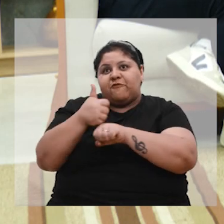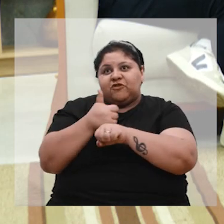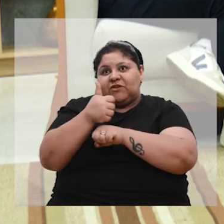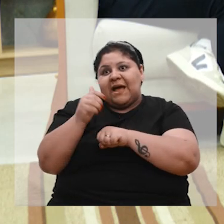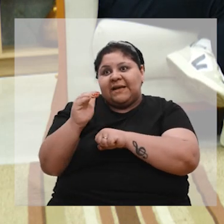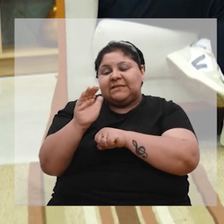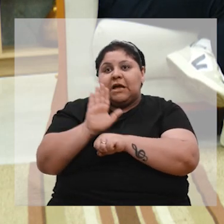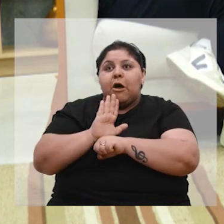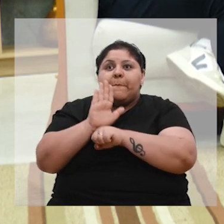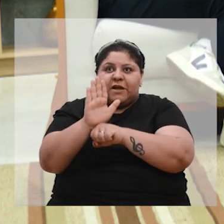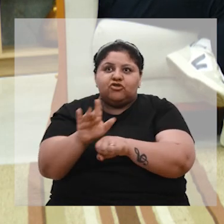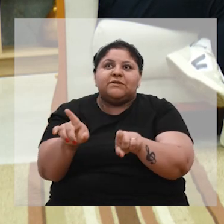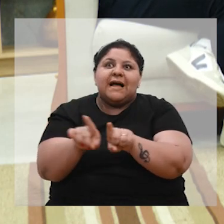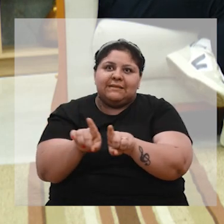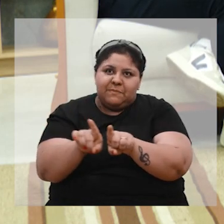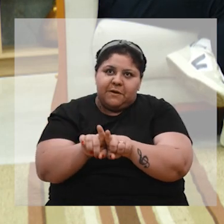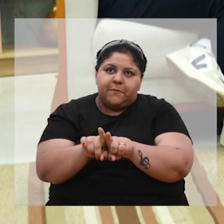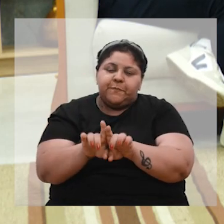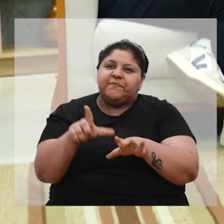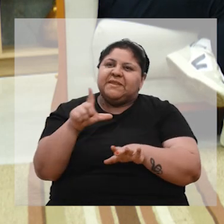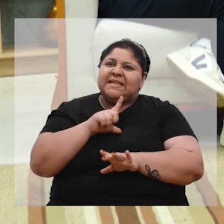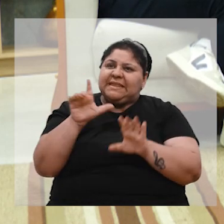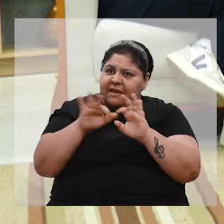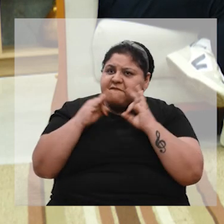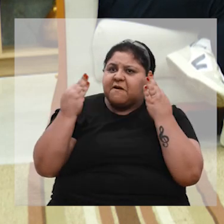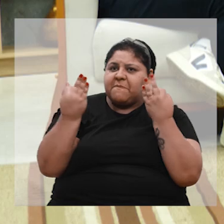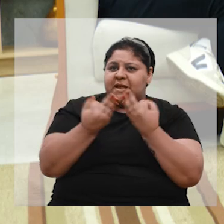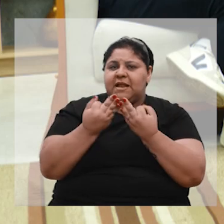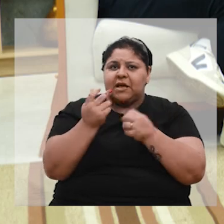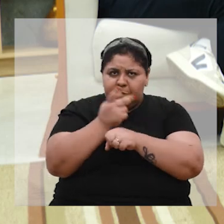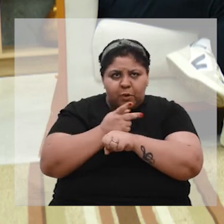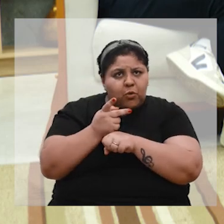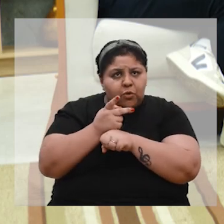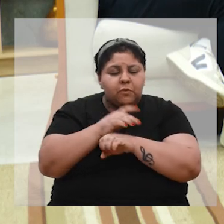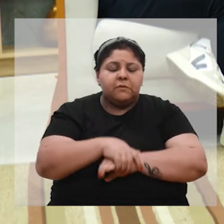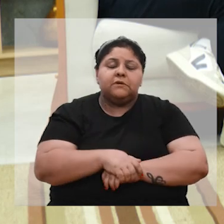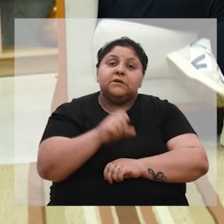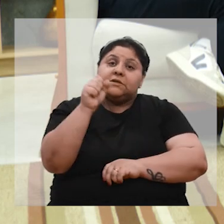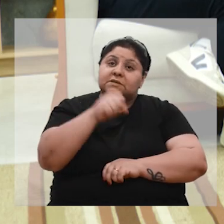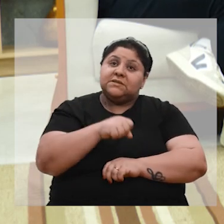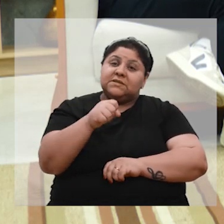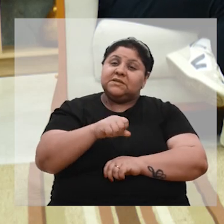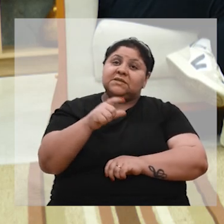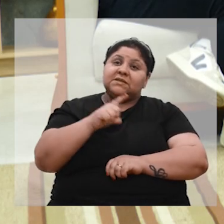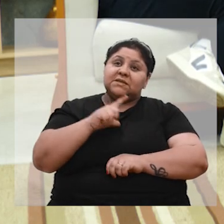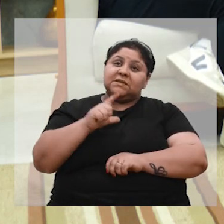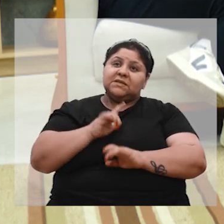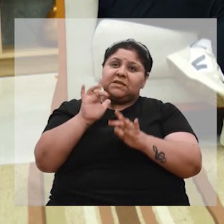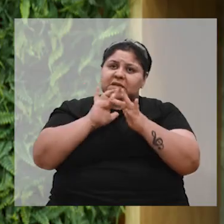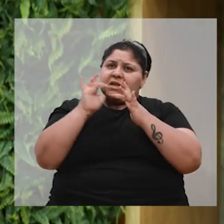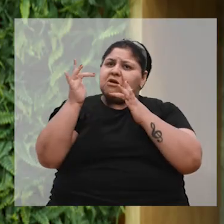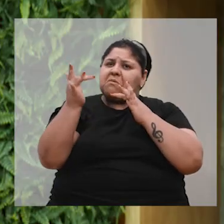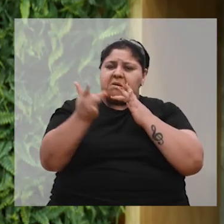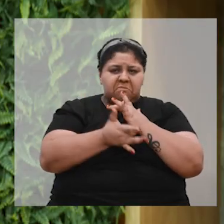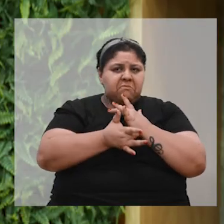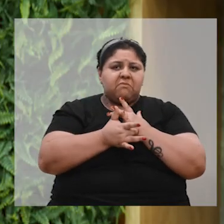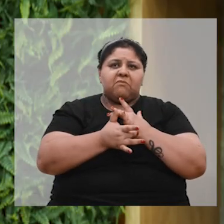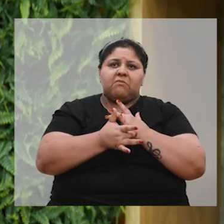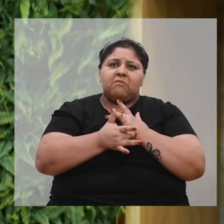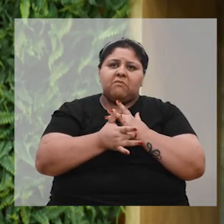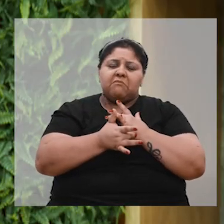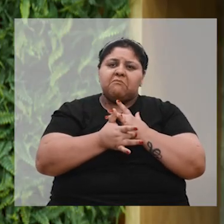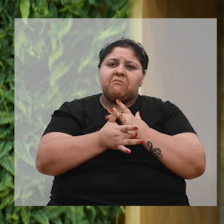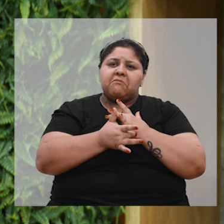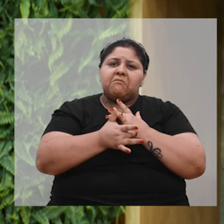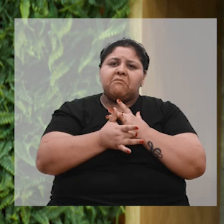psicóloga, fono, tem toda uma estrutura, assim. E tem famílias que ou procuram Tem. Porque a gente tem uma rede social bem